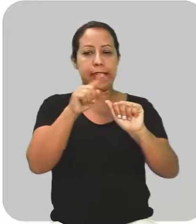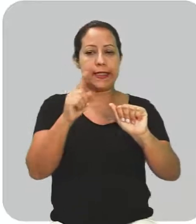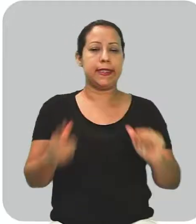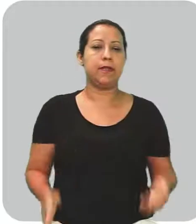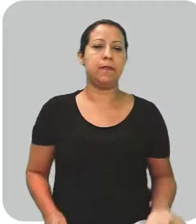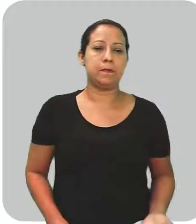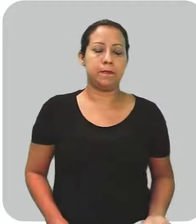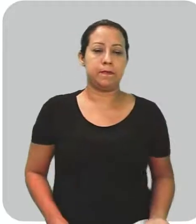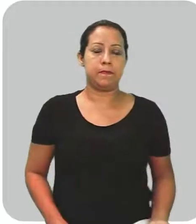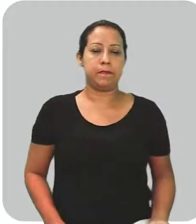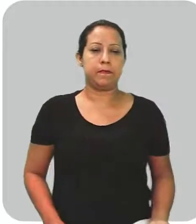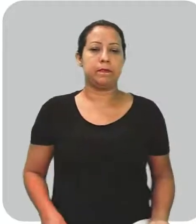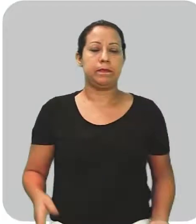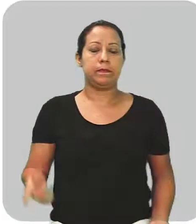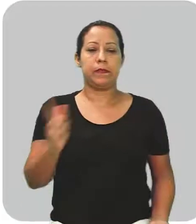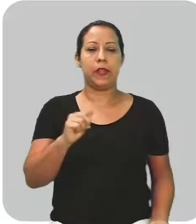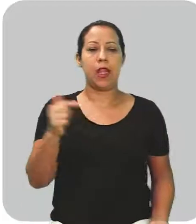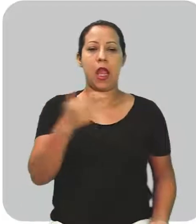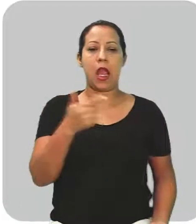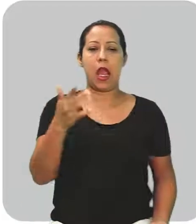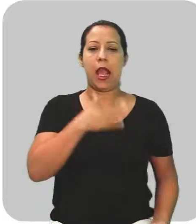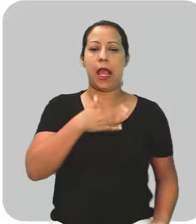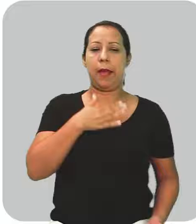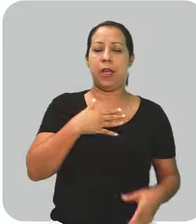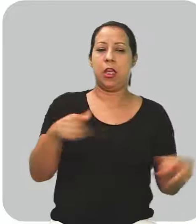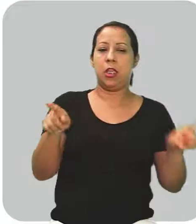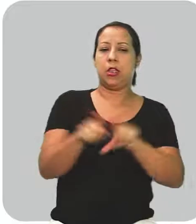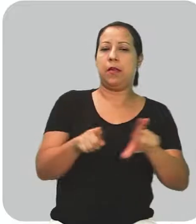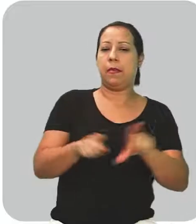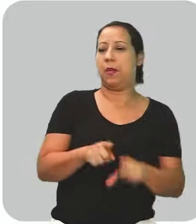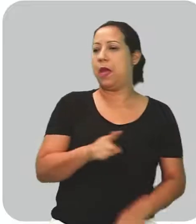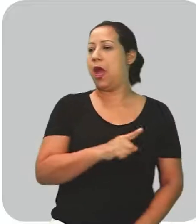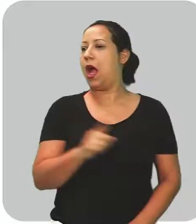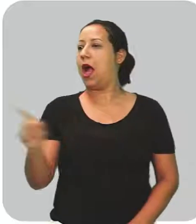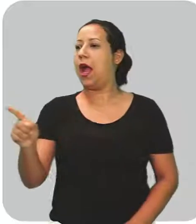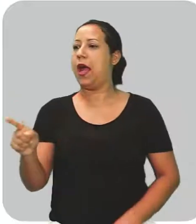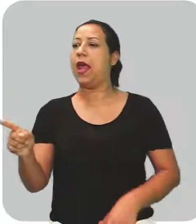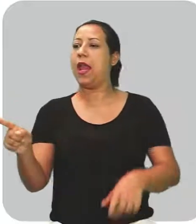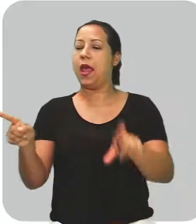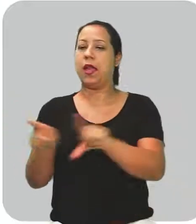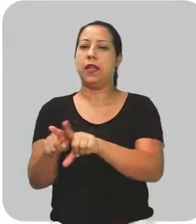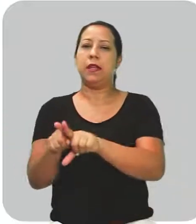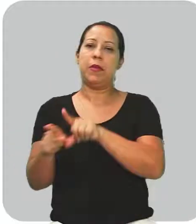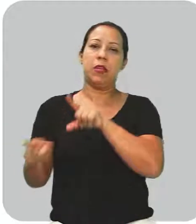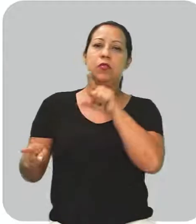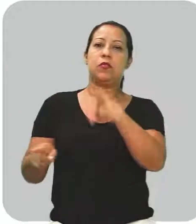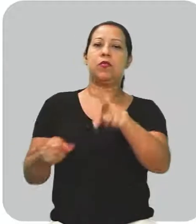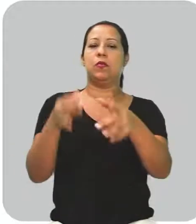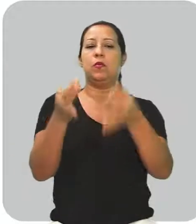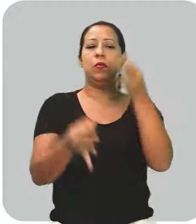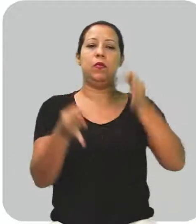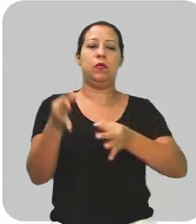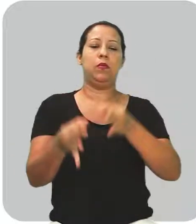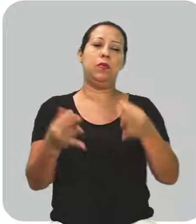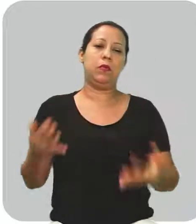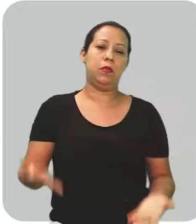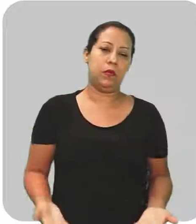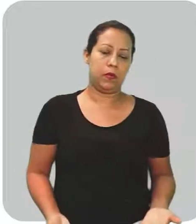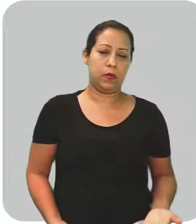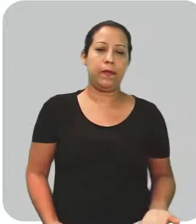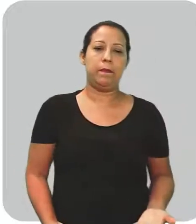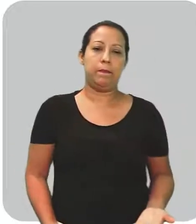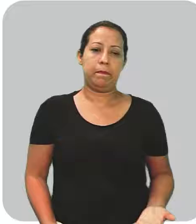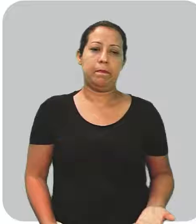Também, a ela, a si e a vossa excelência, né? Na nenhuma parte, a cada uma, a